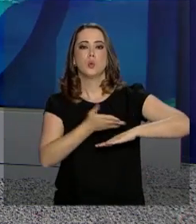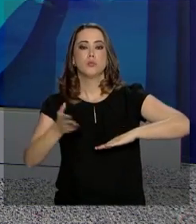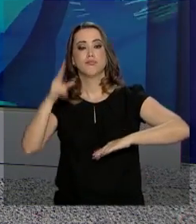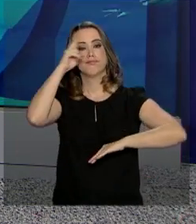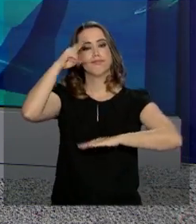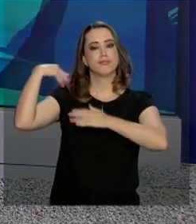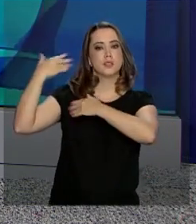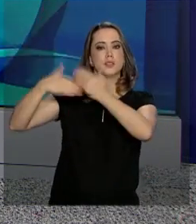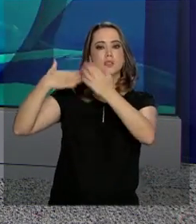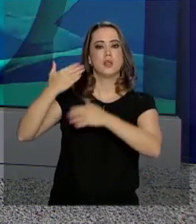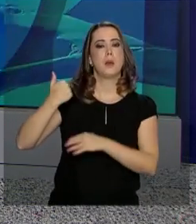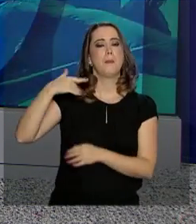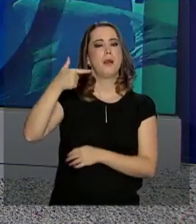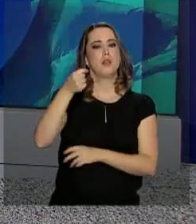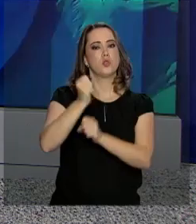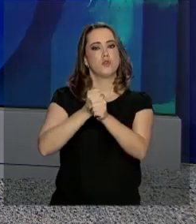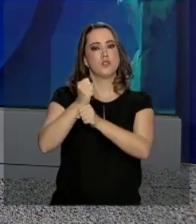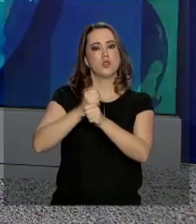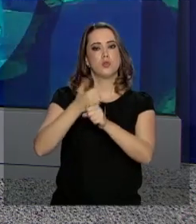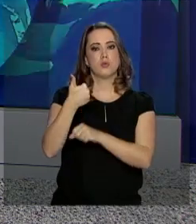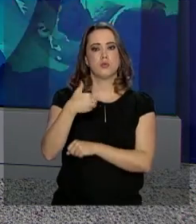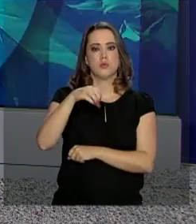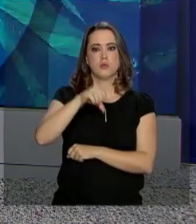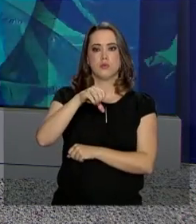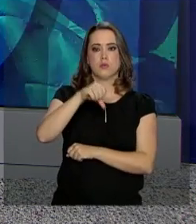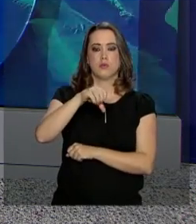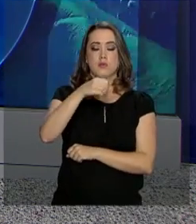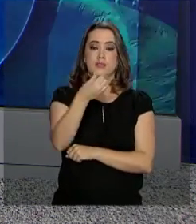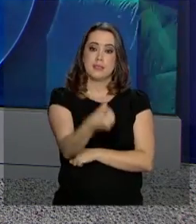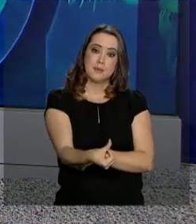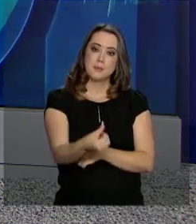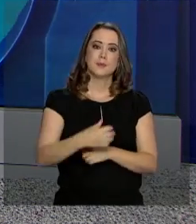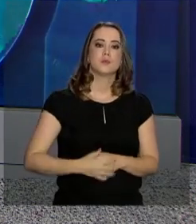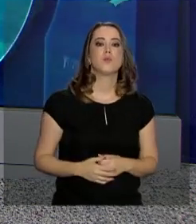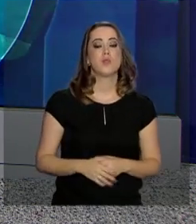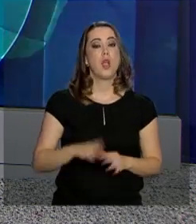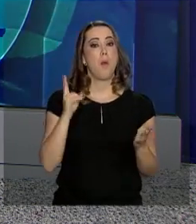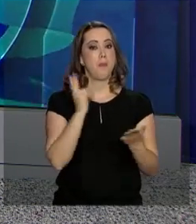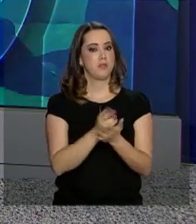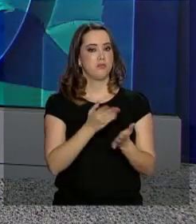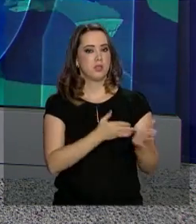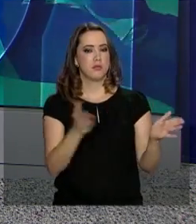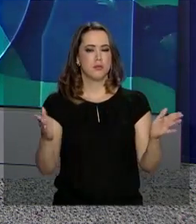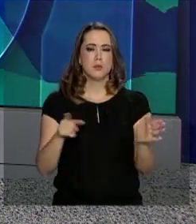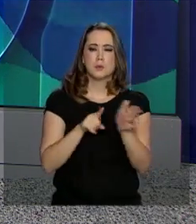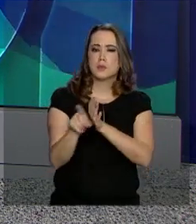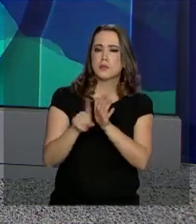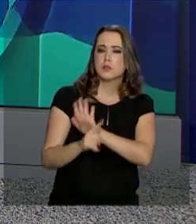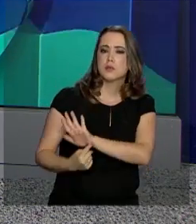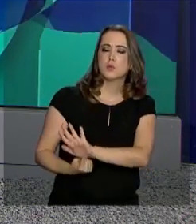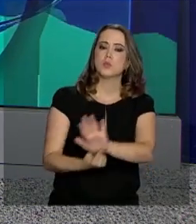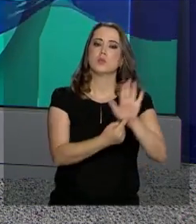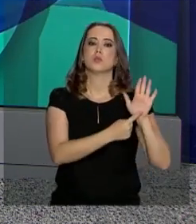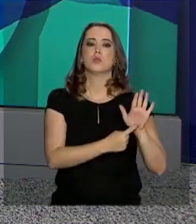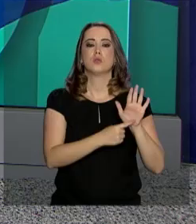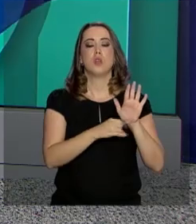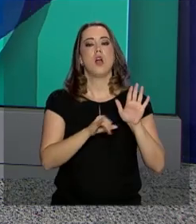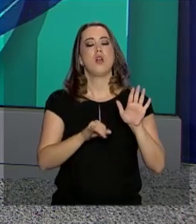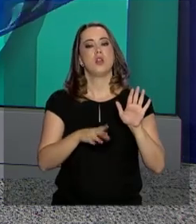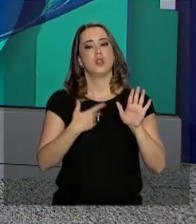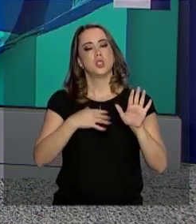histórica iniciada há mais de 20 anos em 1996. Ao mesmo tempo, o levantamento mostrou que o índice